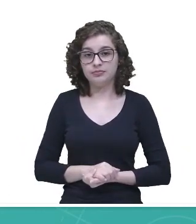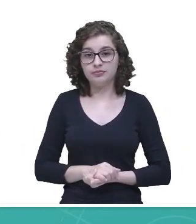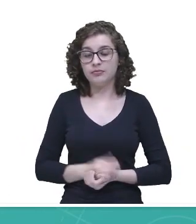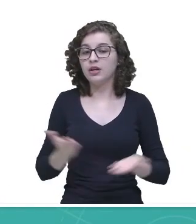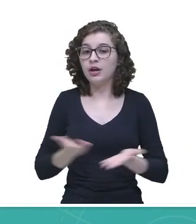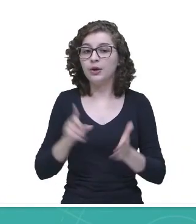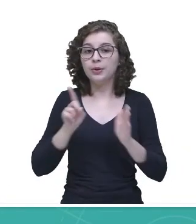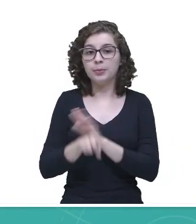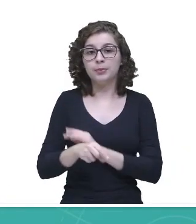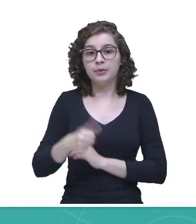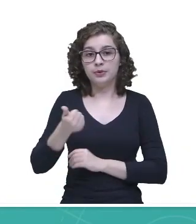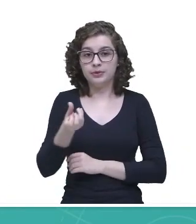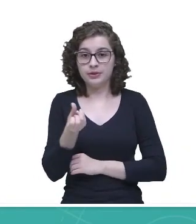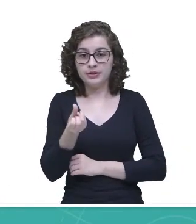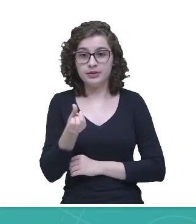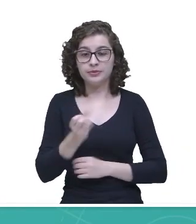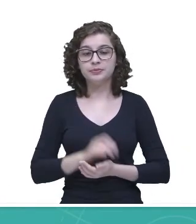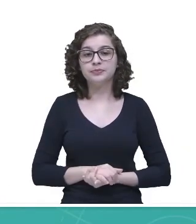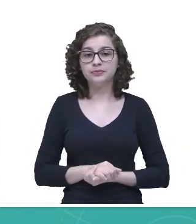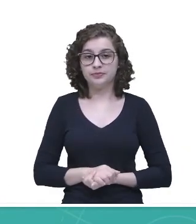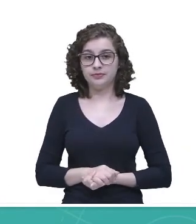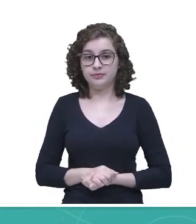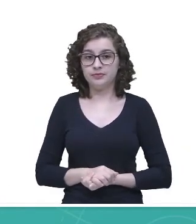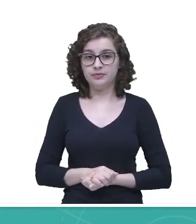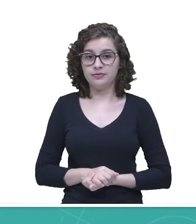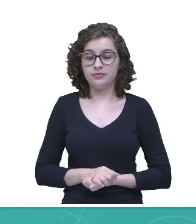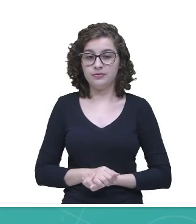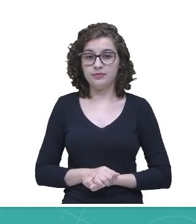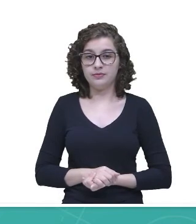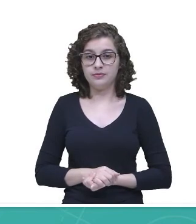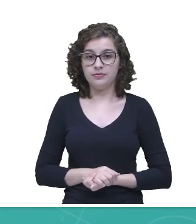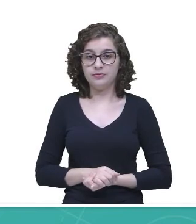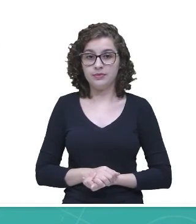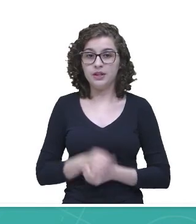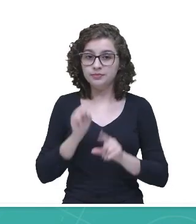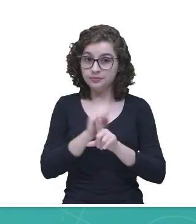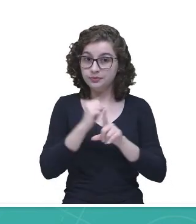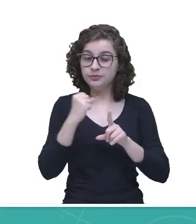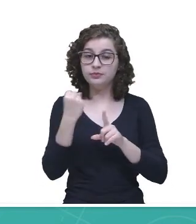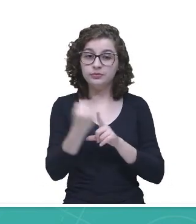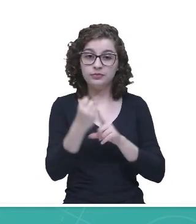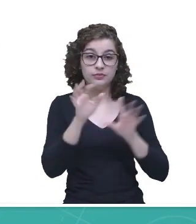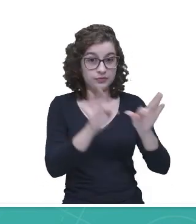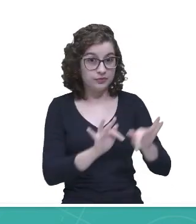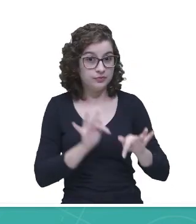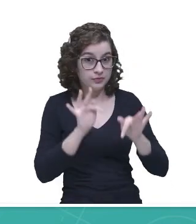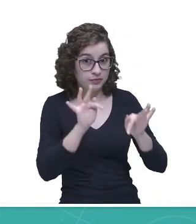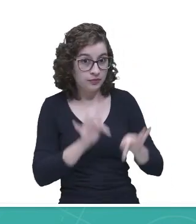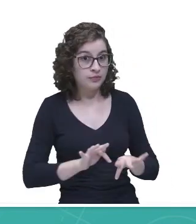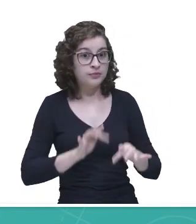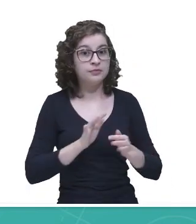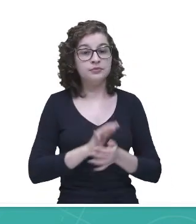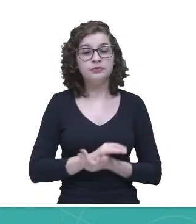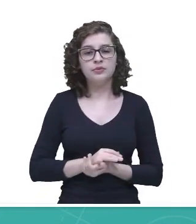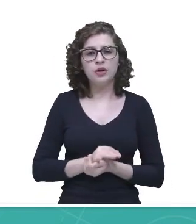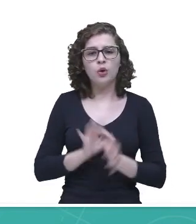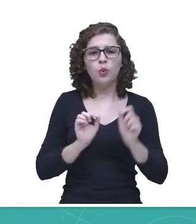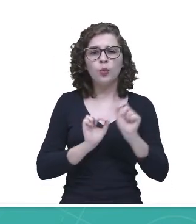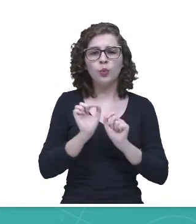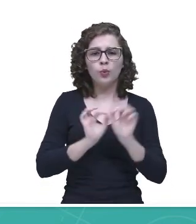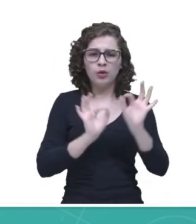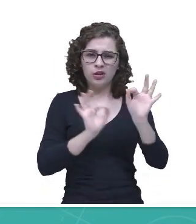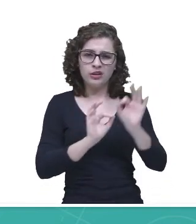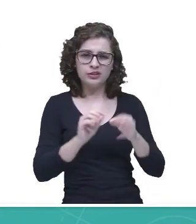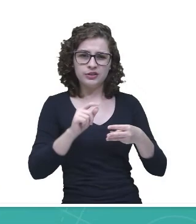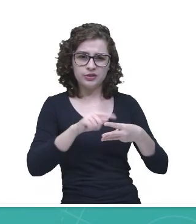questão. Vamos lá? Também aí vamos falar especificamente da sociedade. A sociedade feudal é conhecida por uma